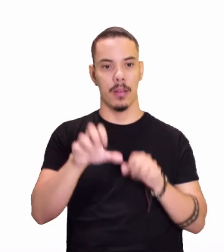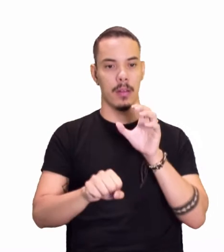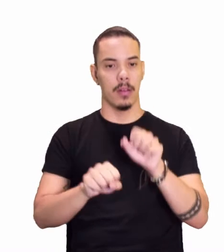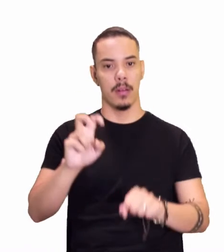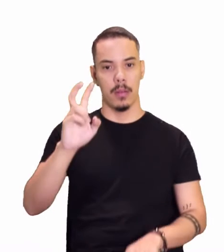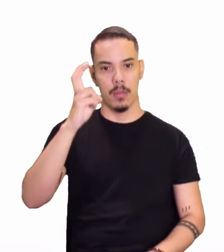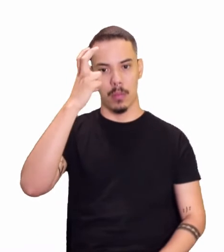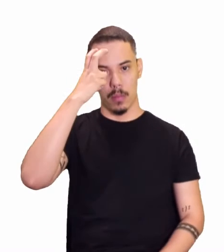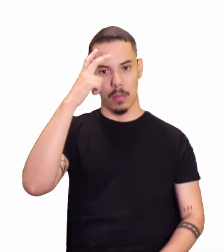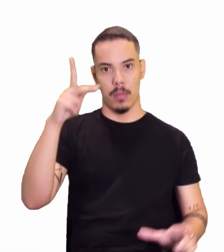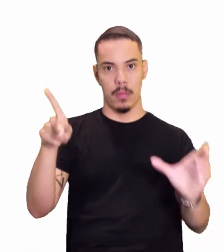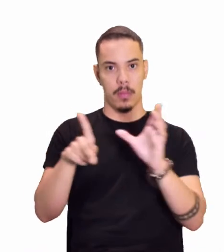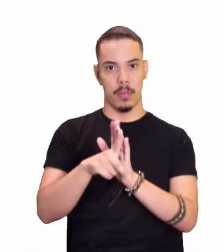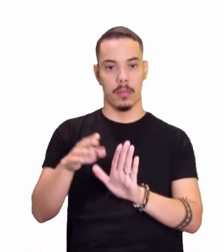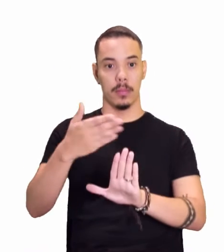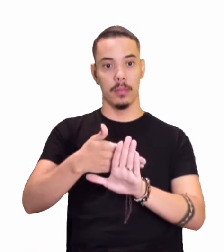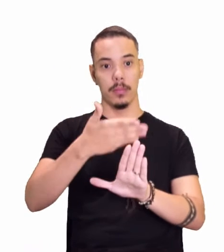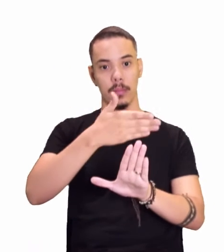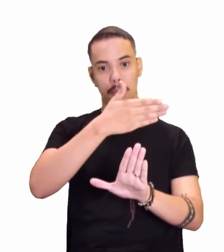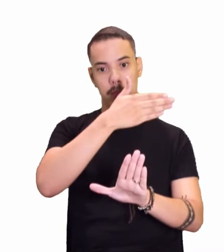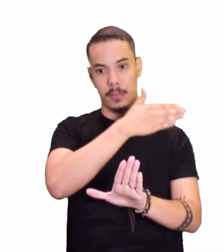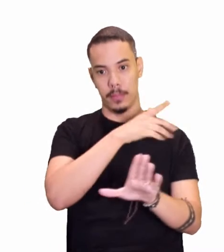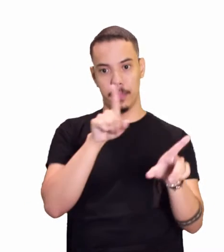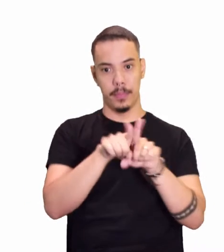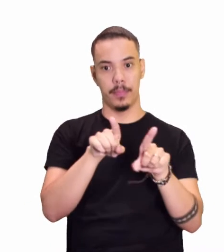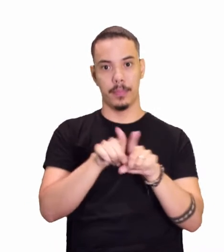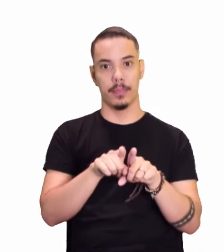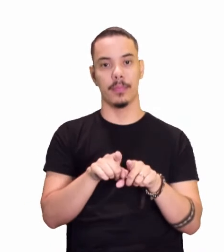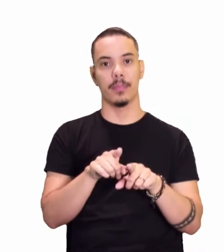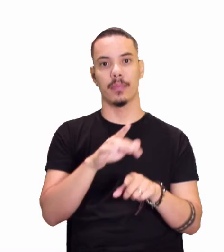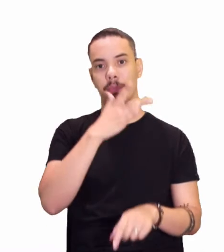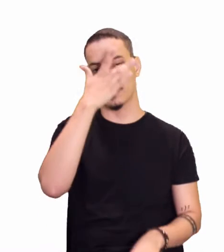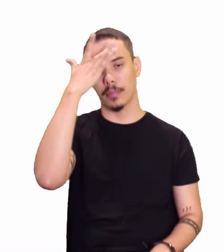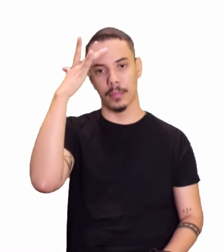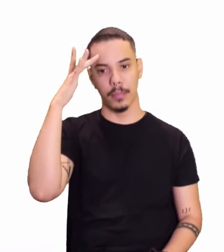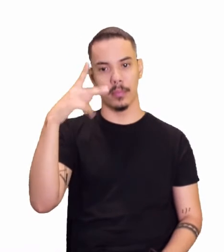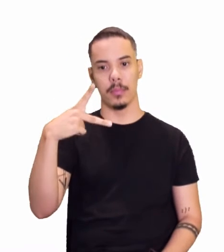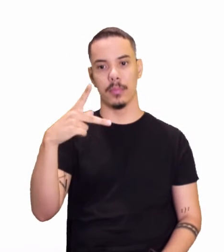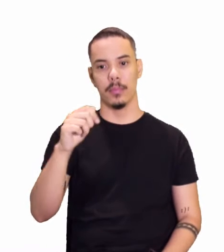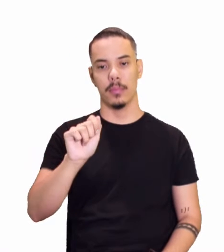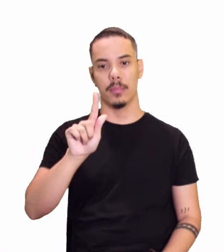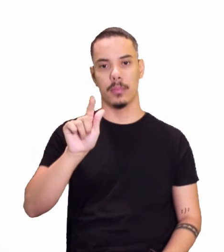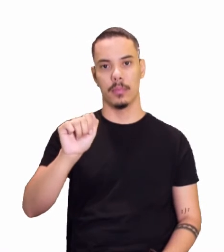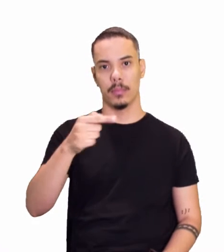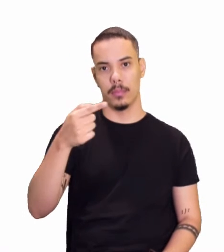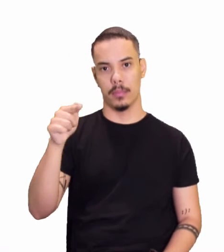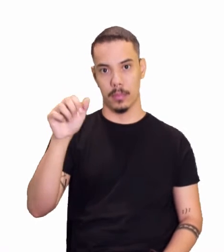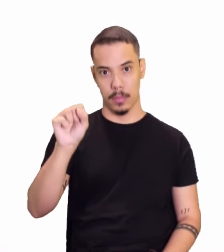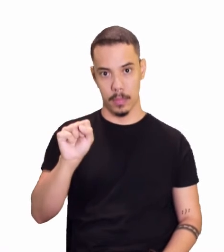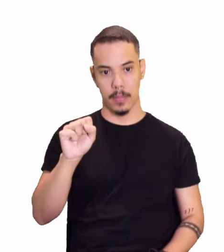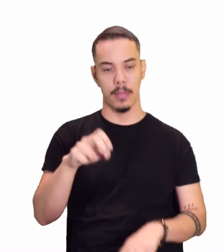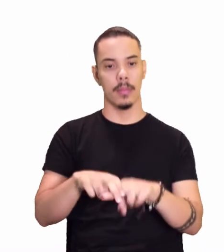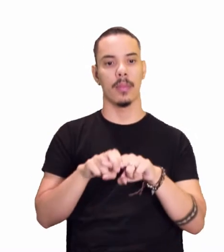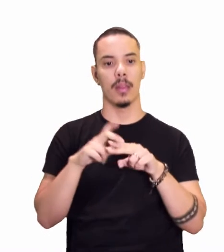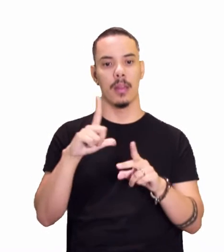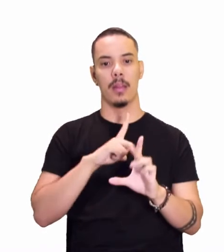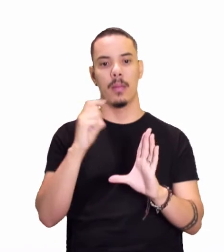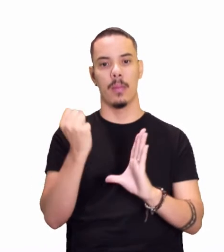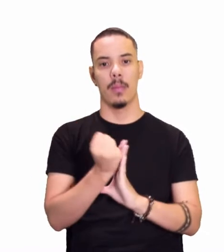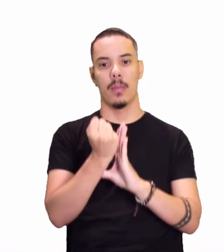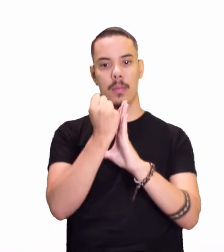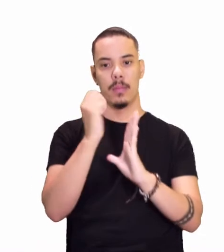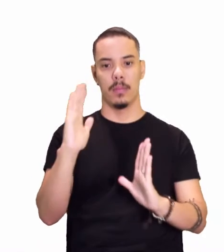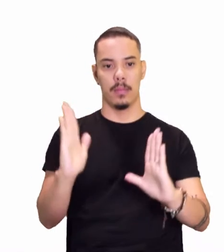culturas greco-romanas da antiguidade, um resgate das culturas pagãs, certo? Que aí vem a marcar